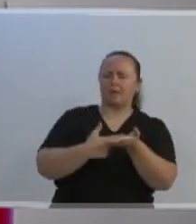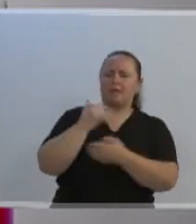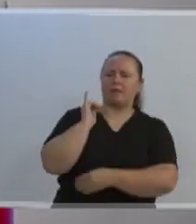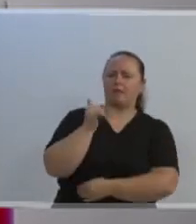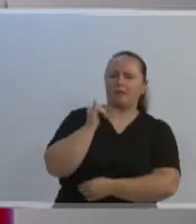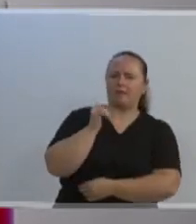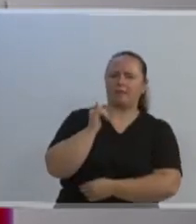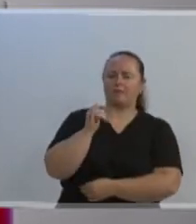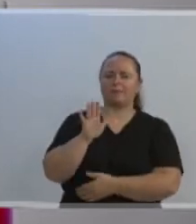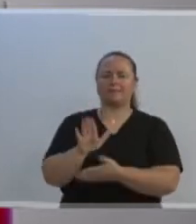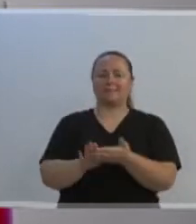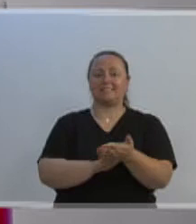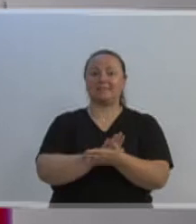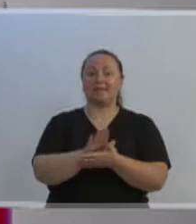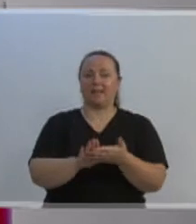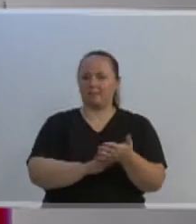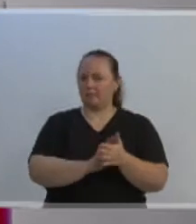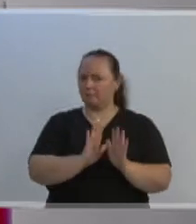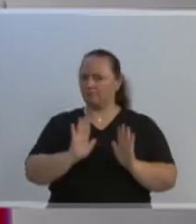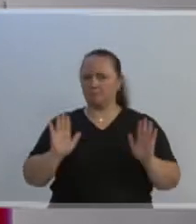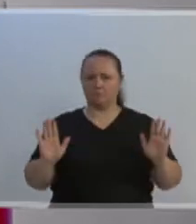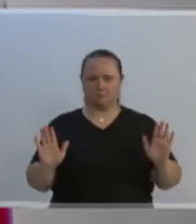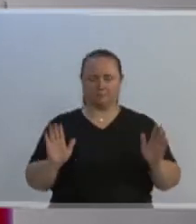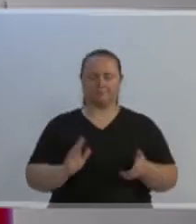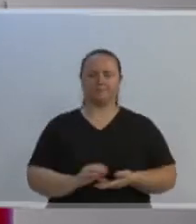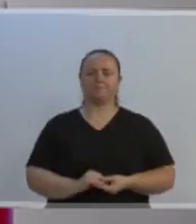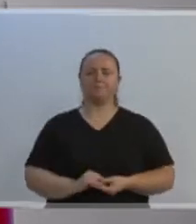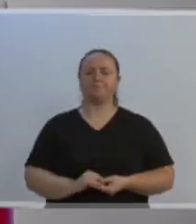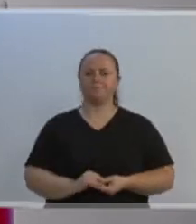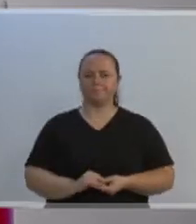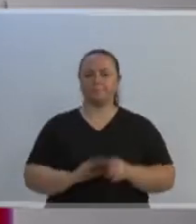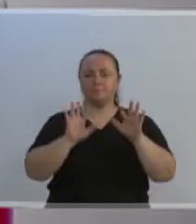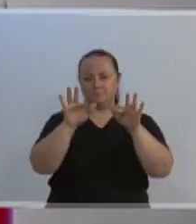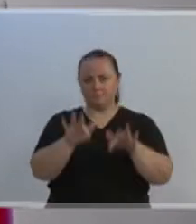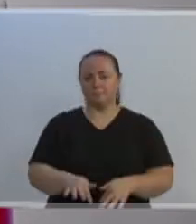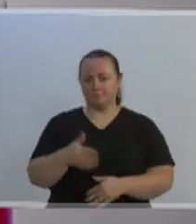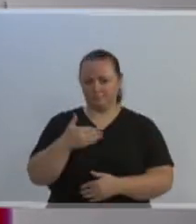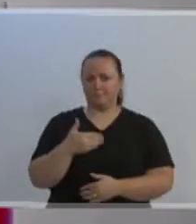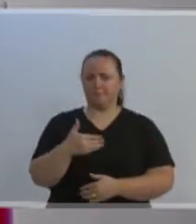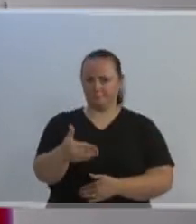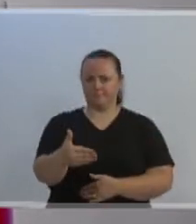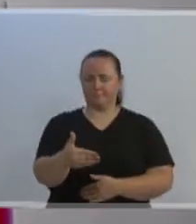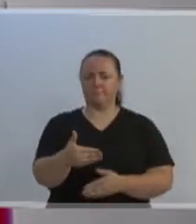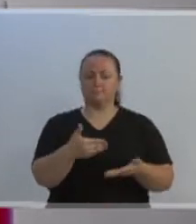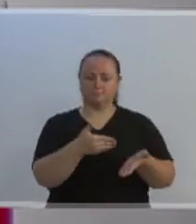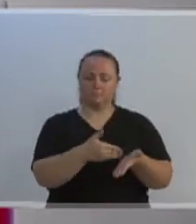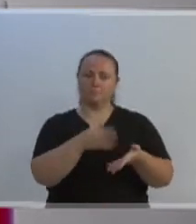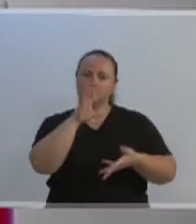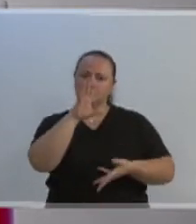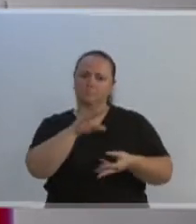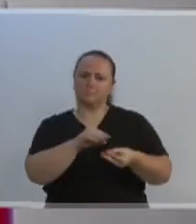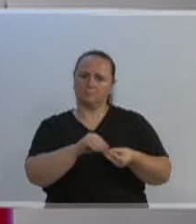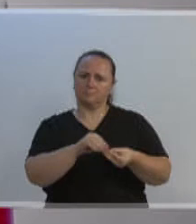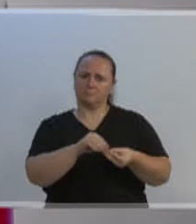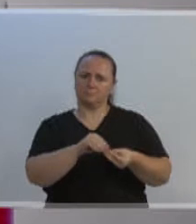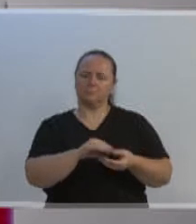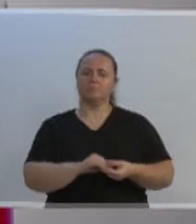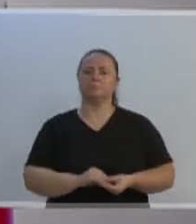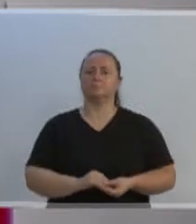literatura, etc. Finalizando, porque meu tempo expirou, aqui conclui dizendo que